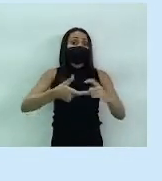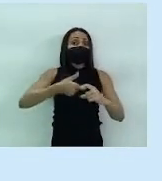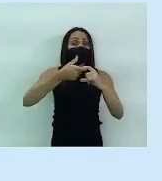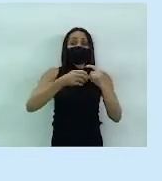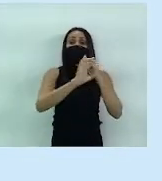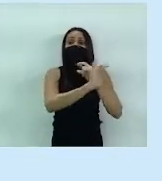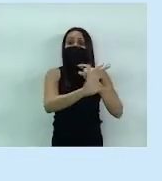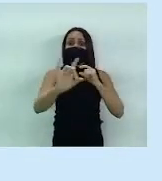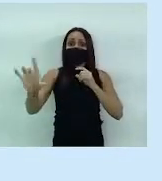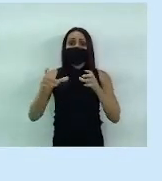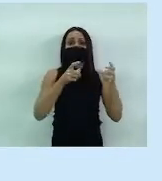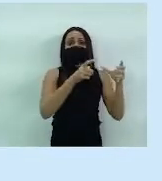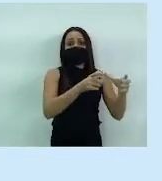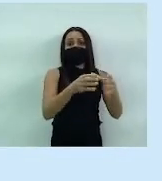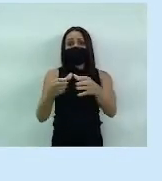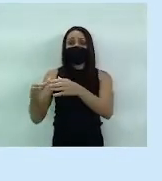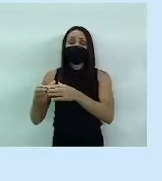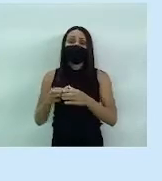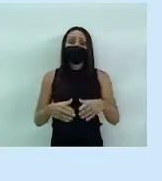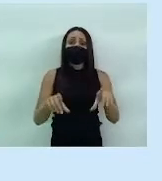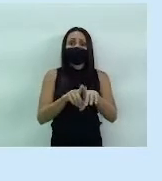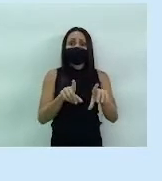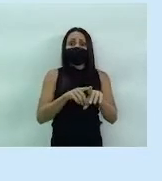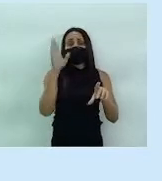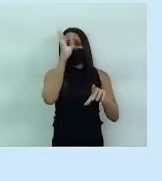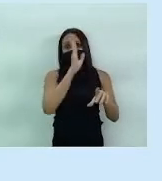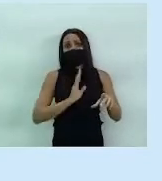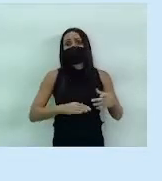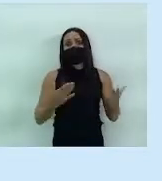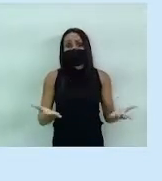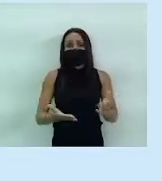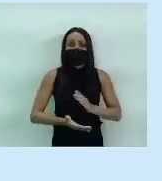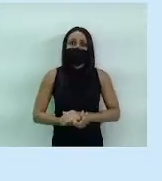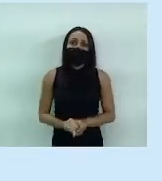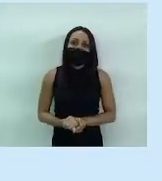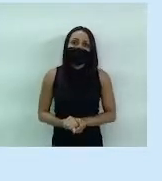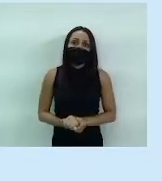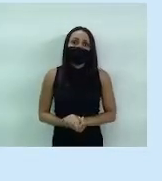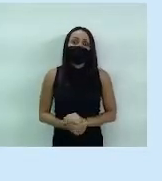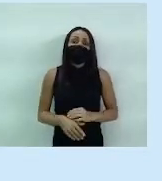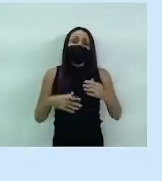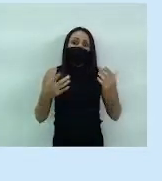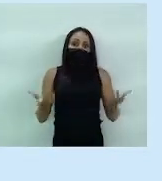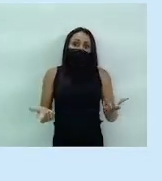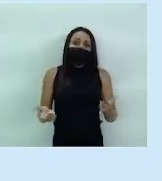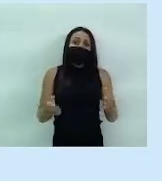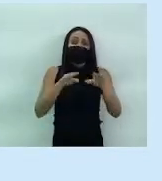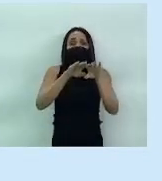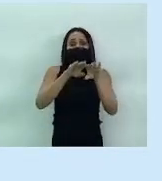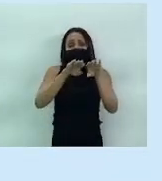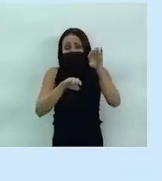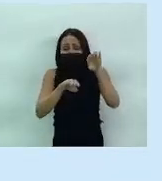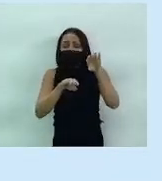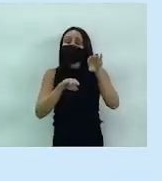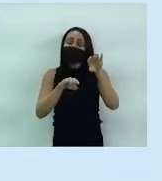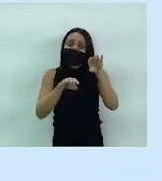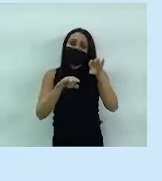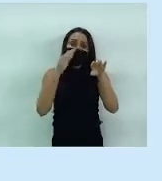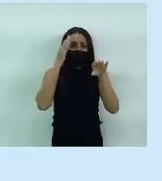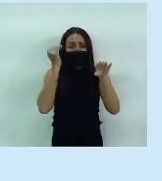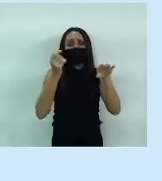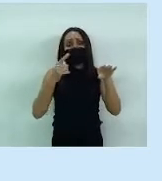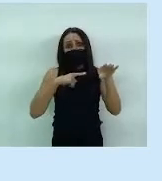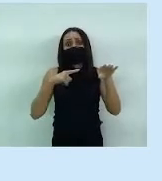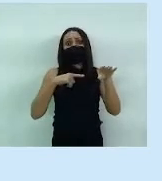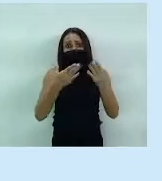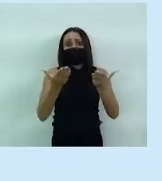cada região também do Brasil, né, que a gente tem essa diversidade. Então, apesar das desigualdades, da questão brasileira, que a